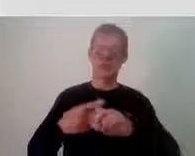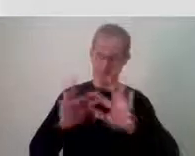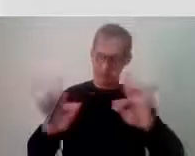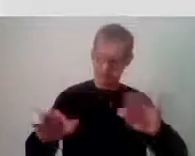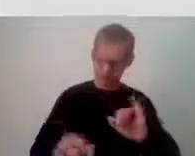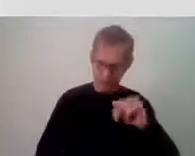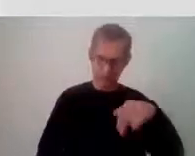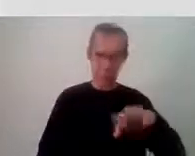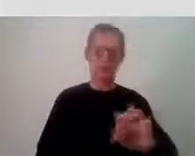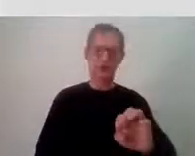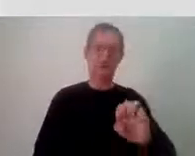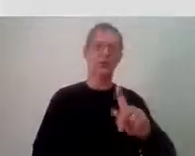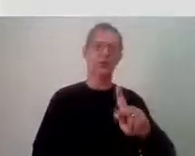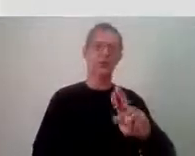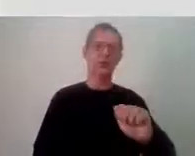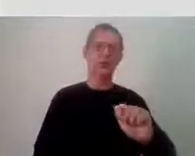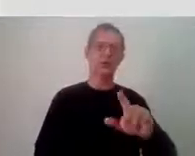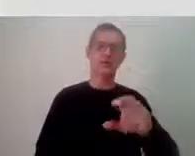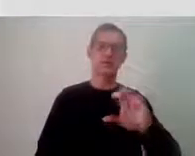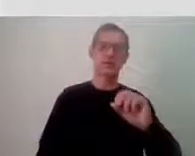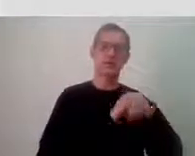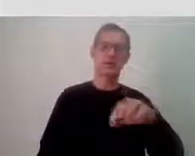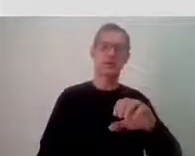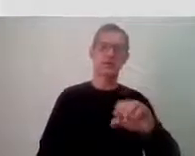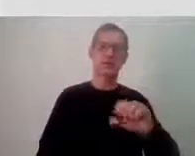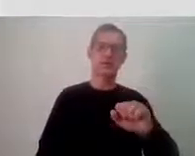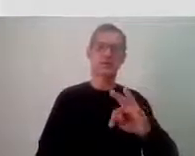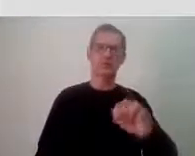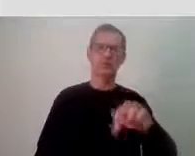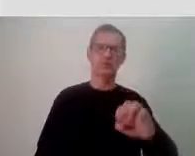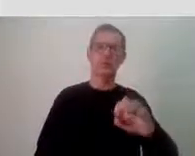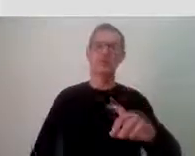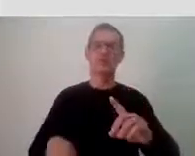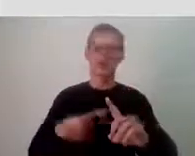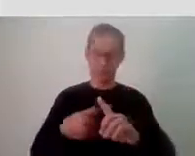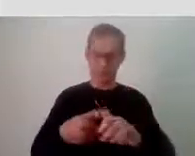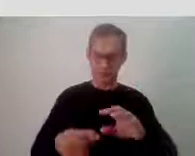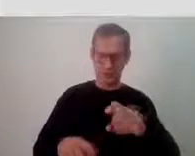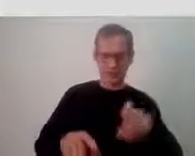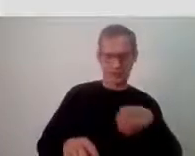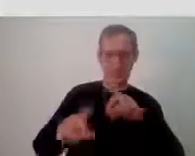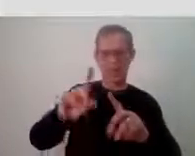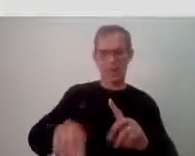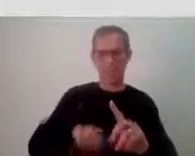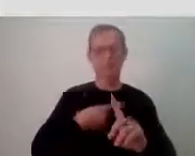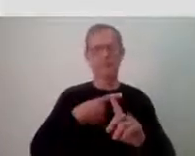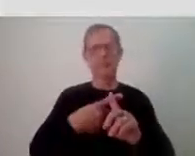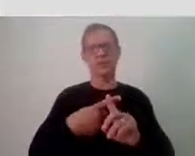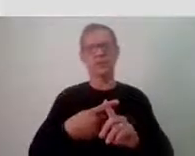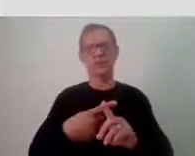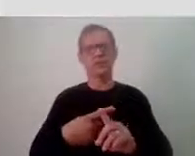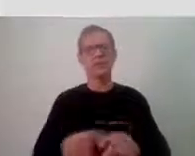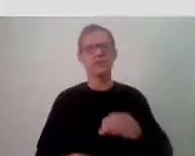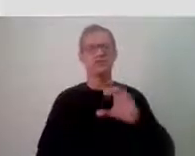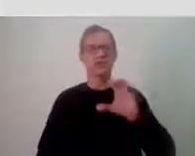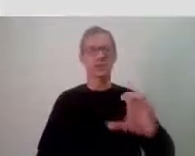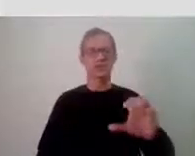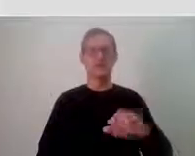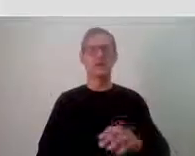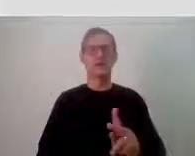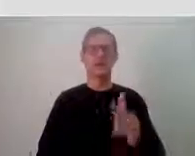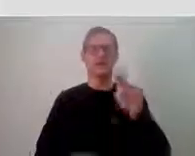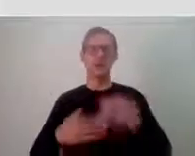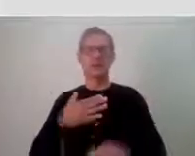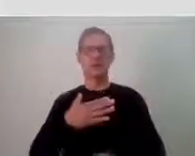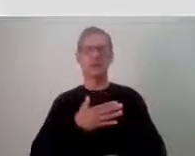de constante, agora sim, constante vezes a letra, ou seja, vezes x, mais constante. Então, esse casinho meu